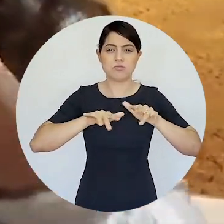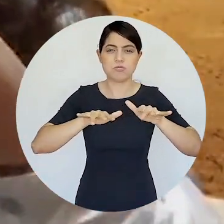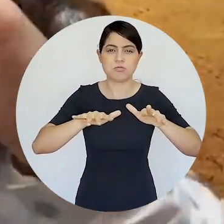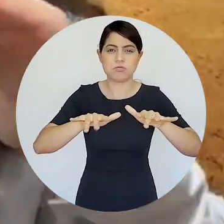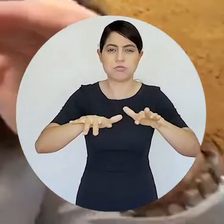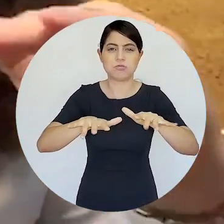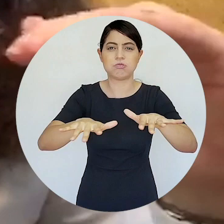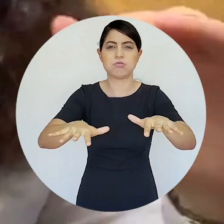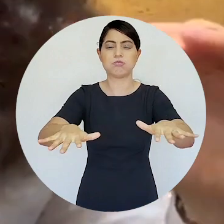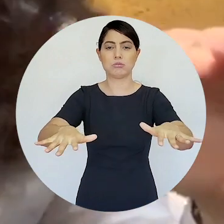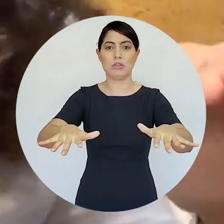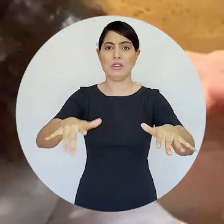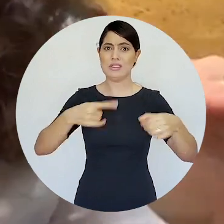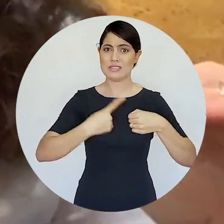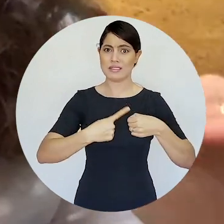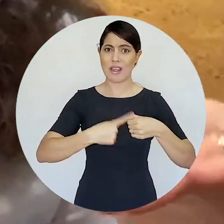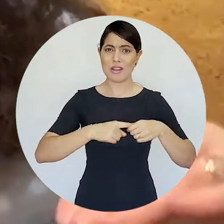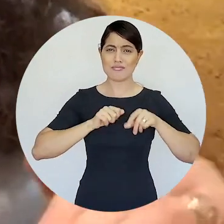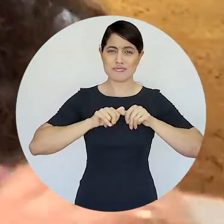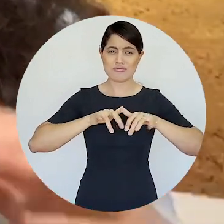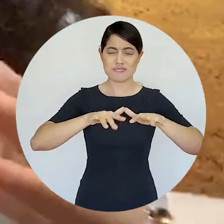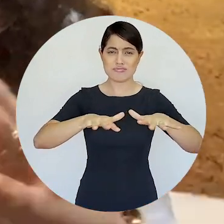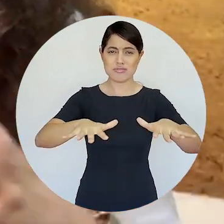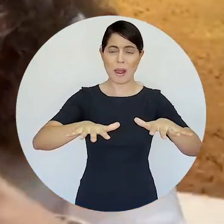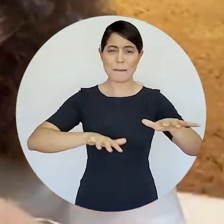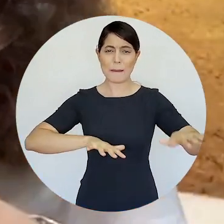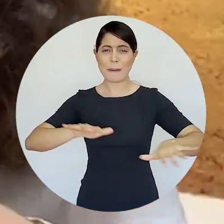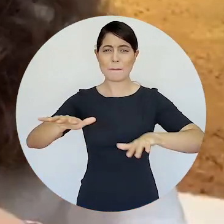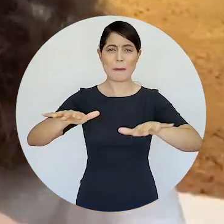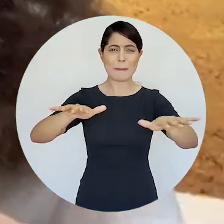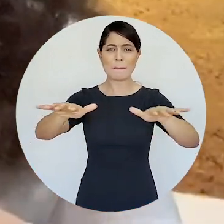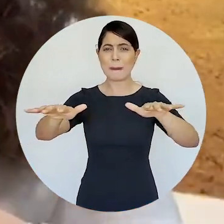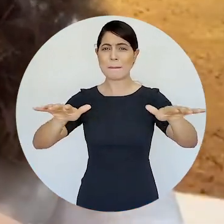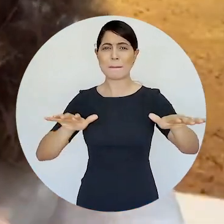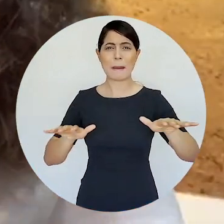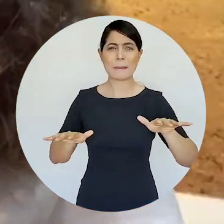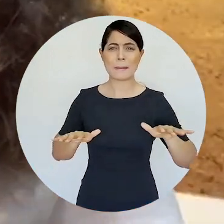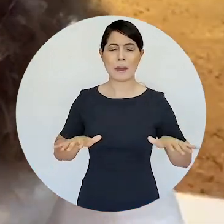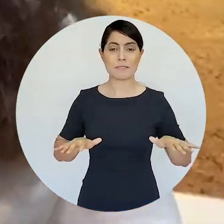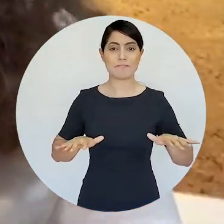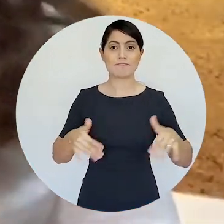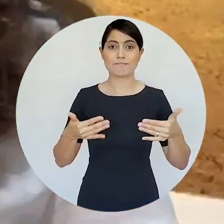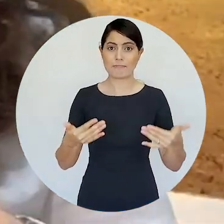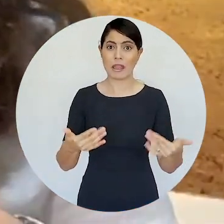significativamente para o espraiamento da cidade. Com residências